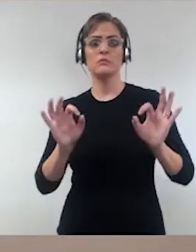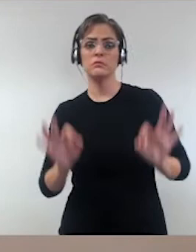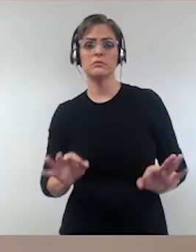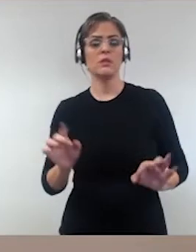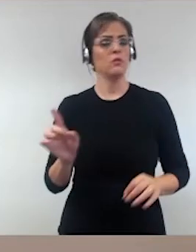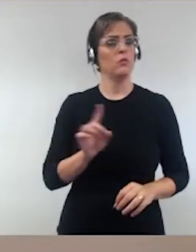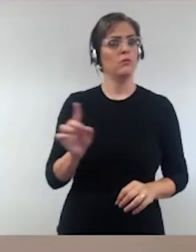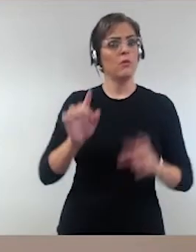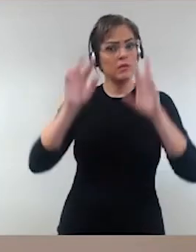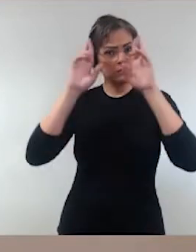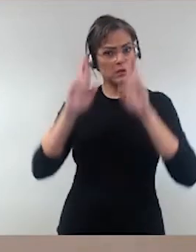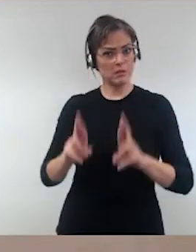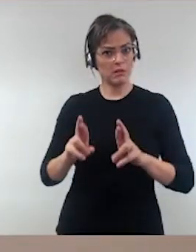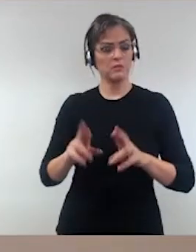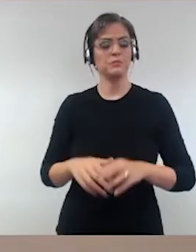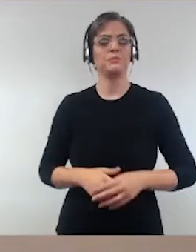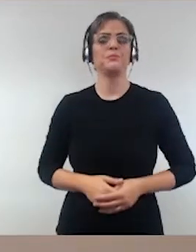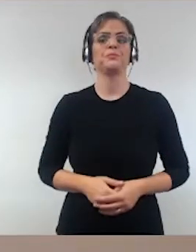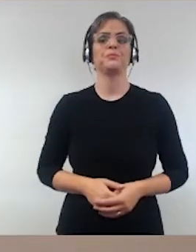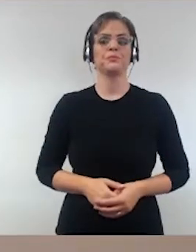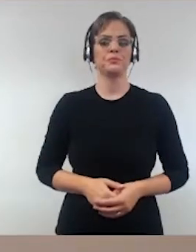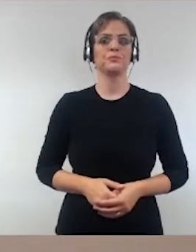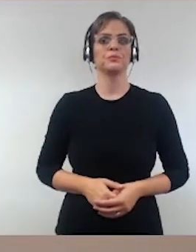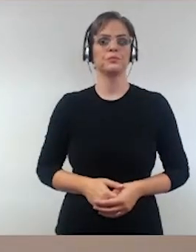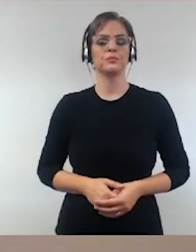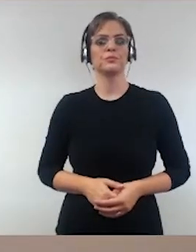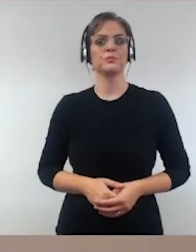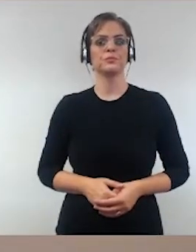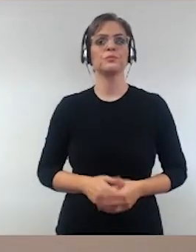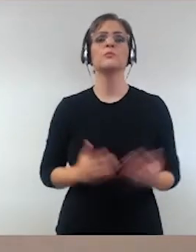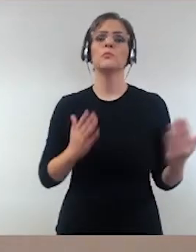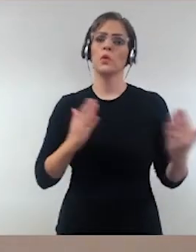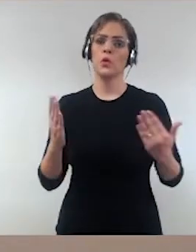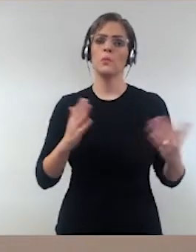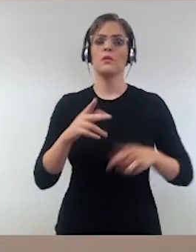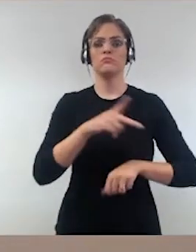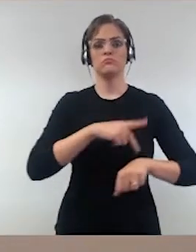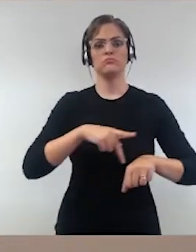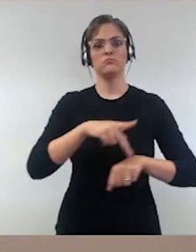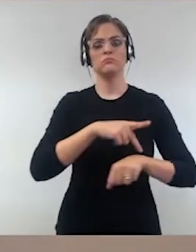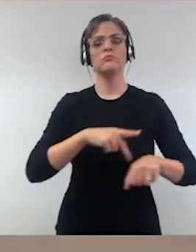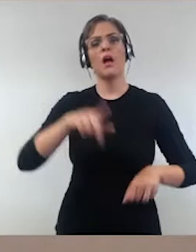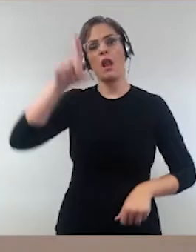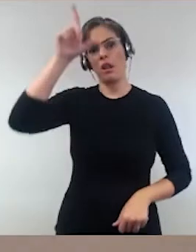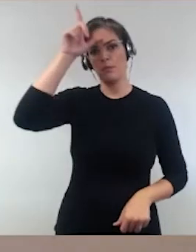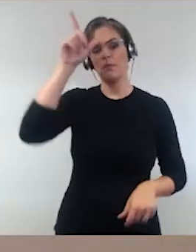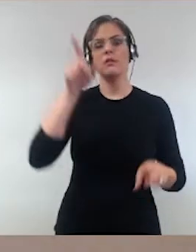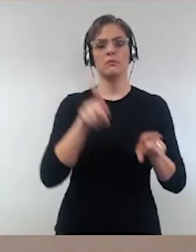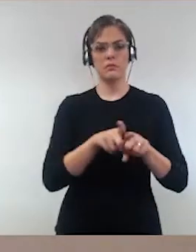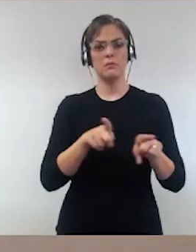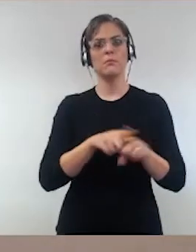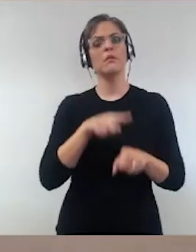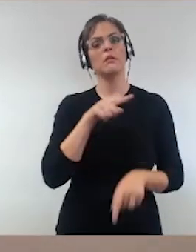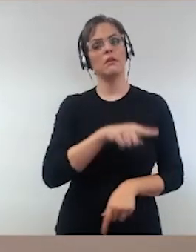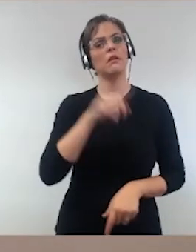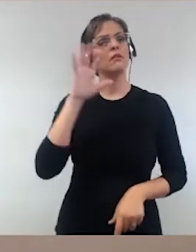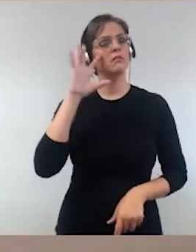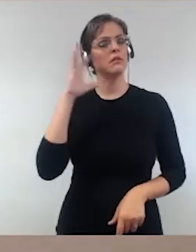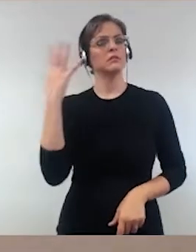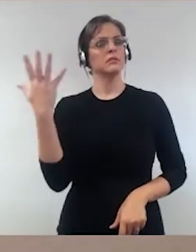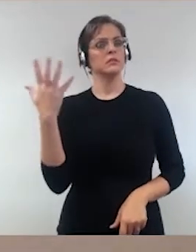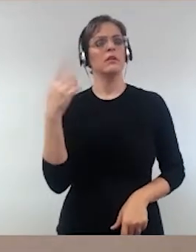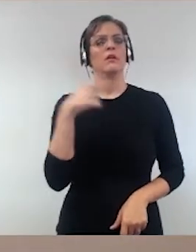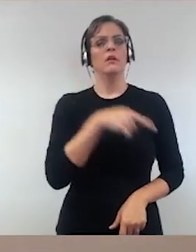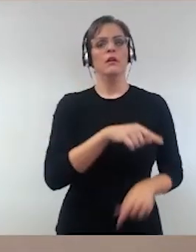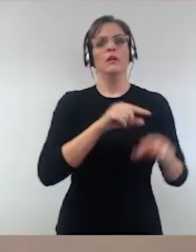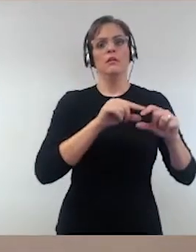proporcional. E aqui é interessante também a decisão da Corte Alemã, e talvez sejam, para além da frase icônica, né, de que